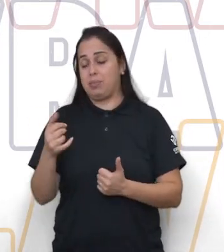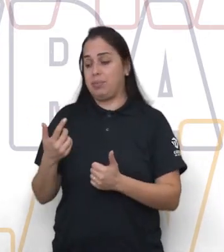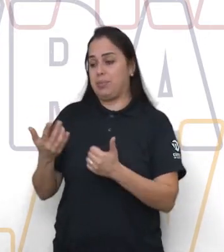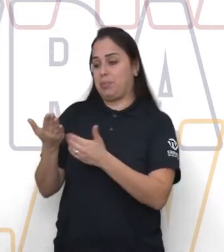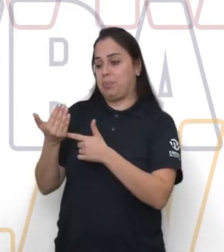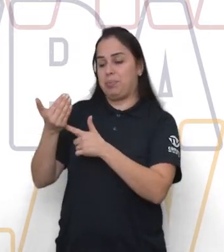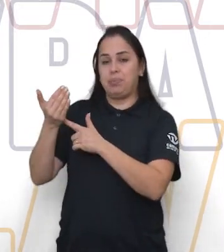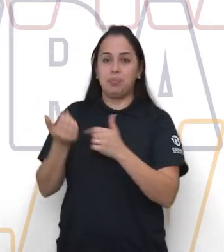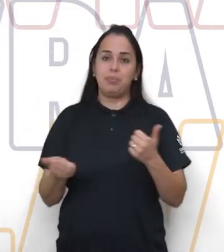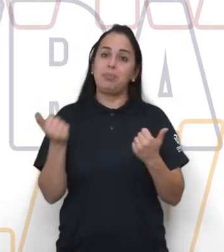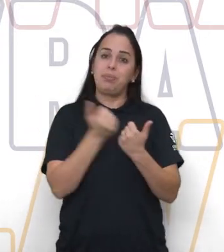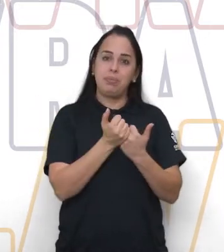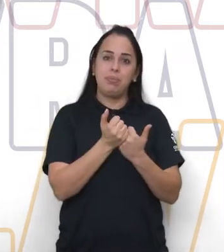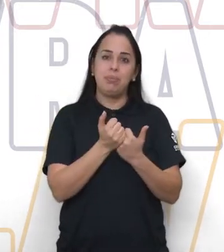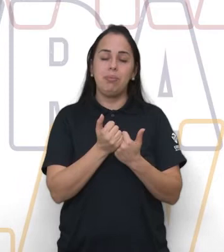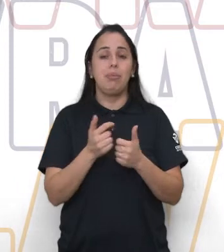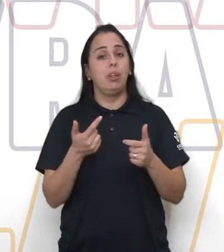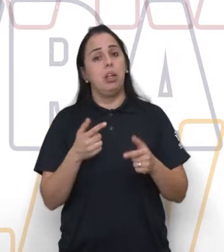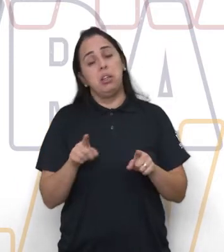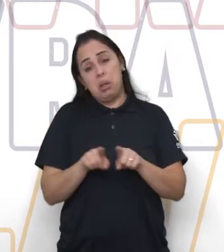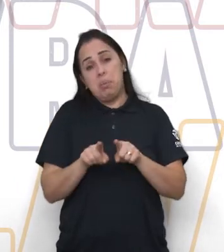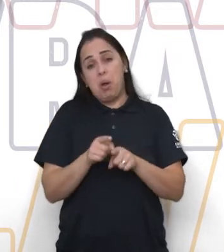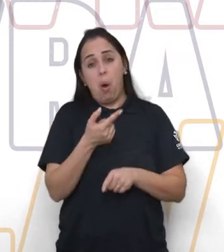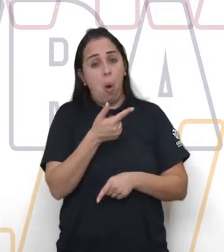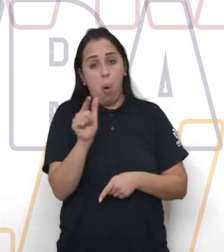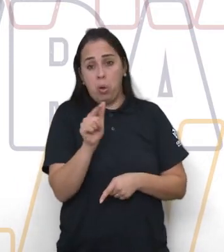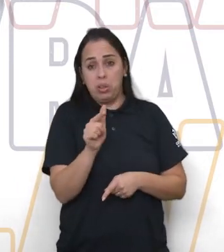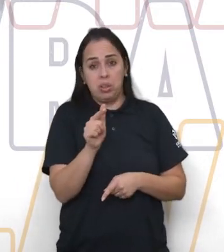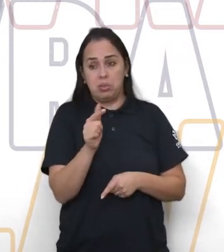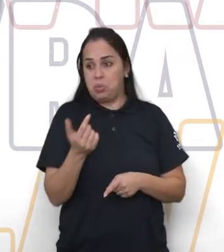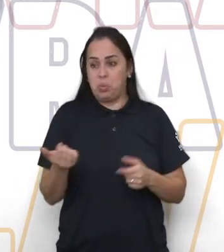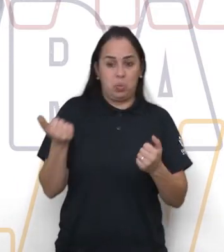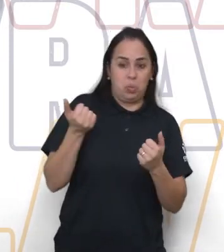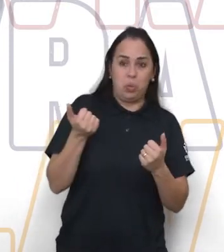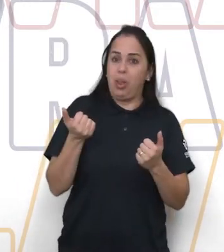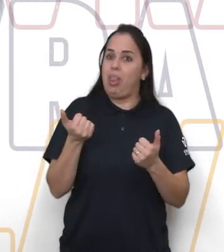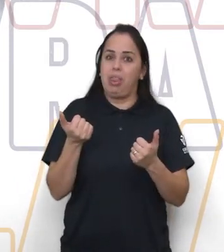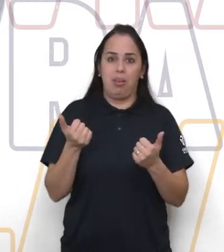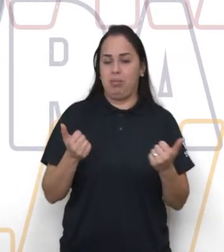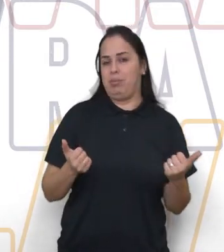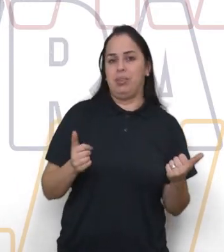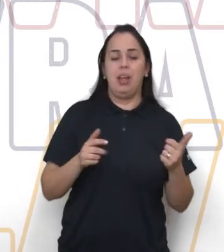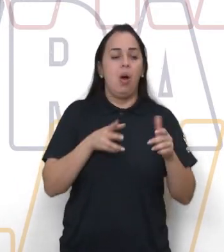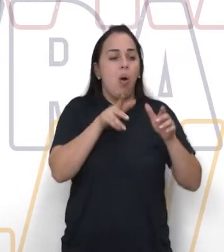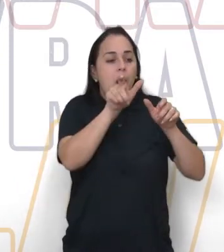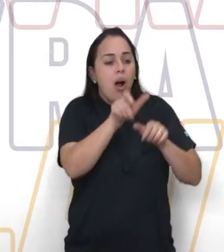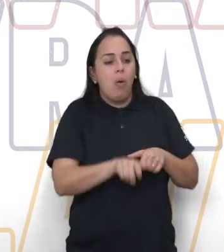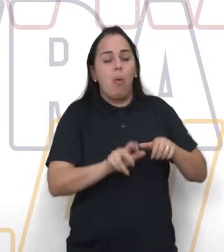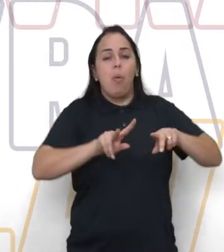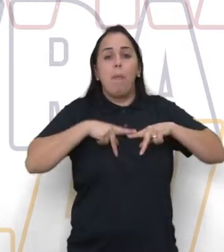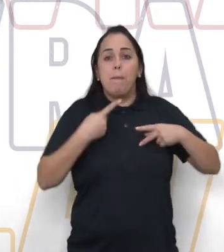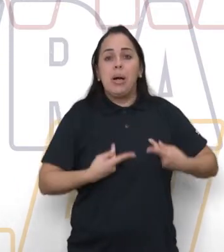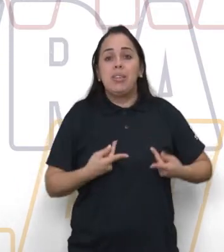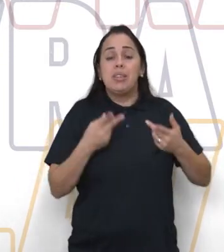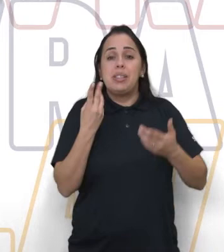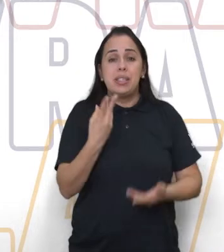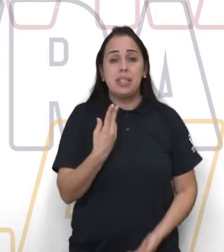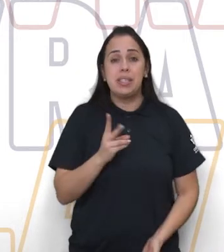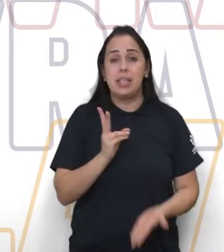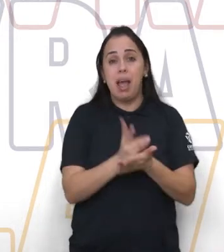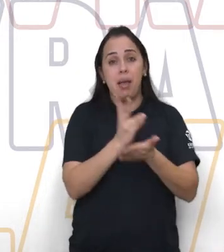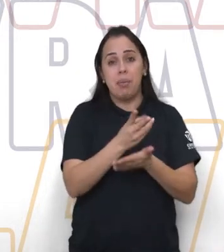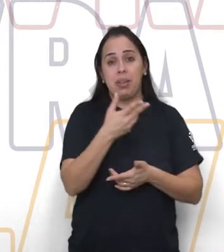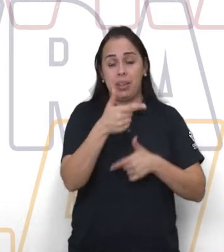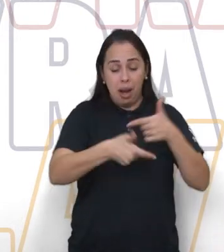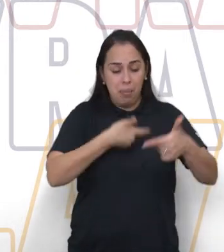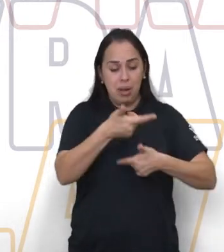pela tecnologia e tem outras que também não serão né vão sempre precisar do homem o homem vai precisar estar lá então essa